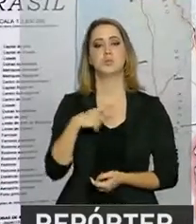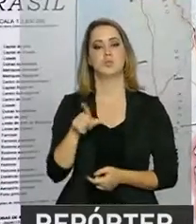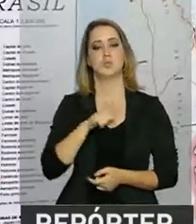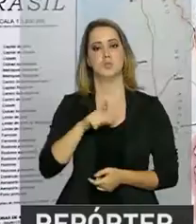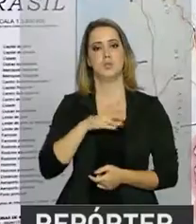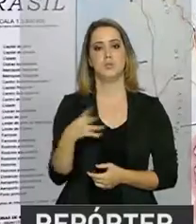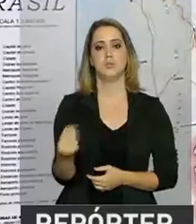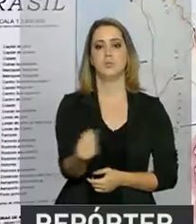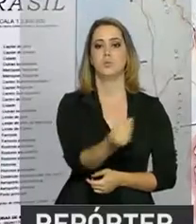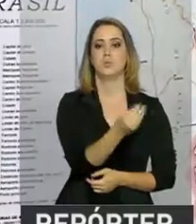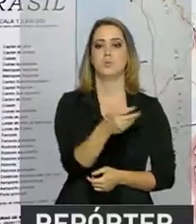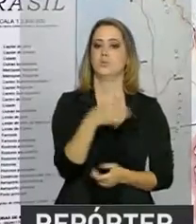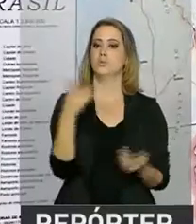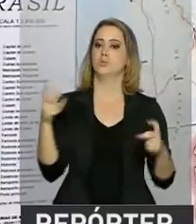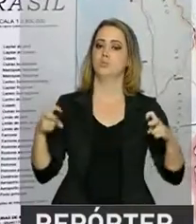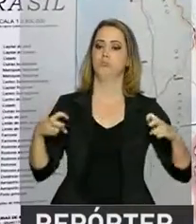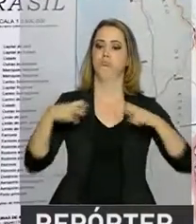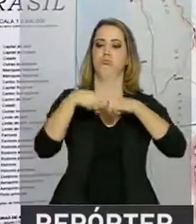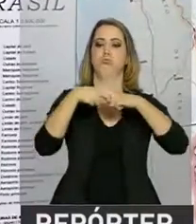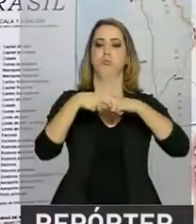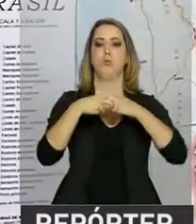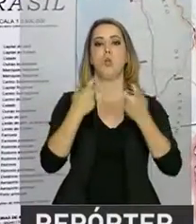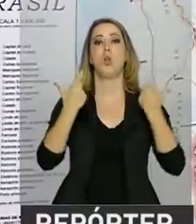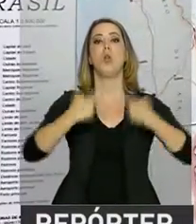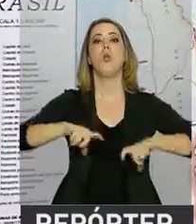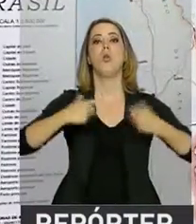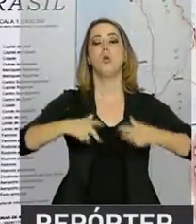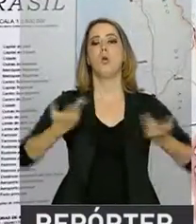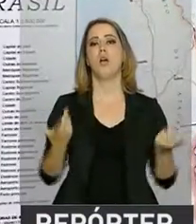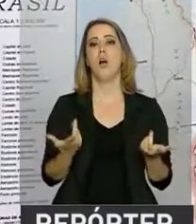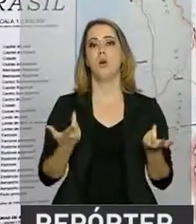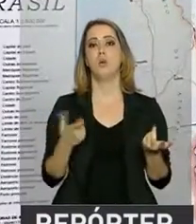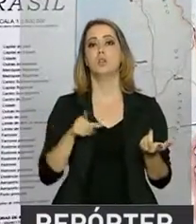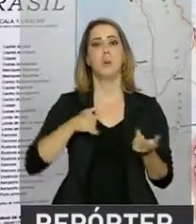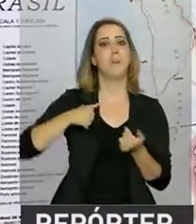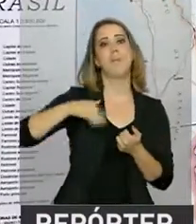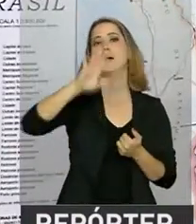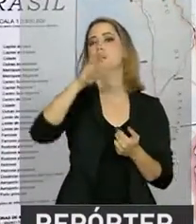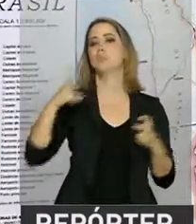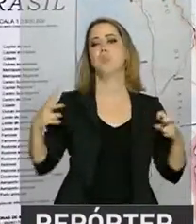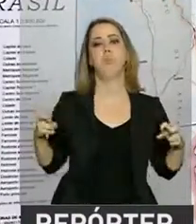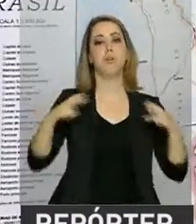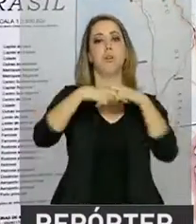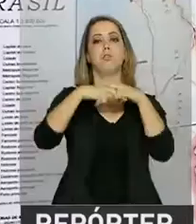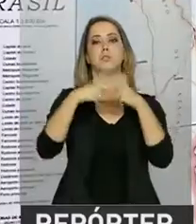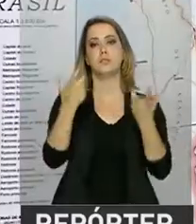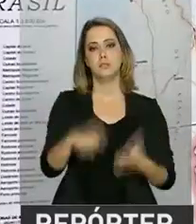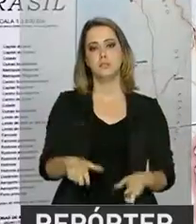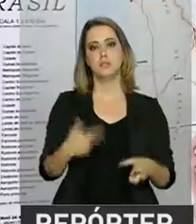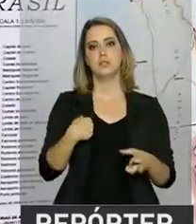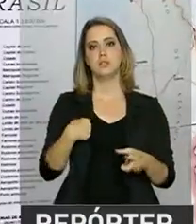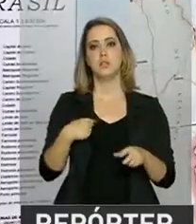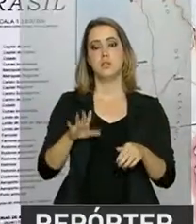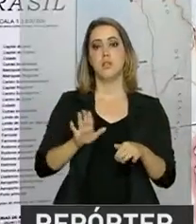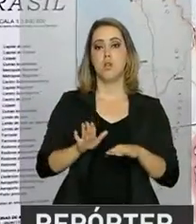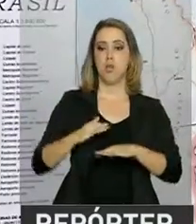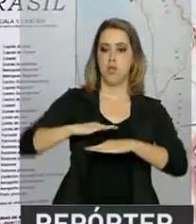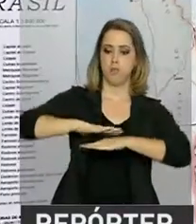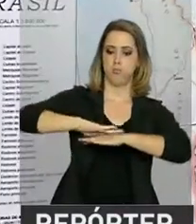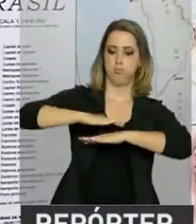acidentes nas rodovias que local de de rodovias que mais ocorrem acidentes nas lombadas nas